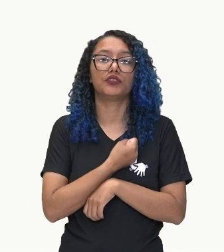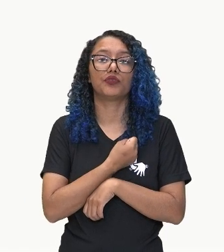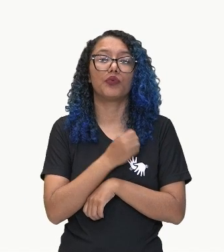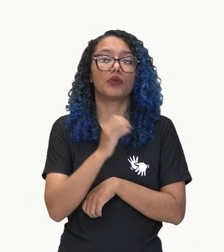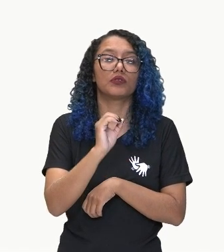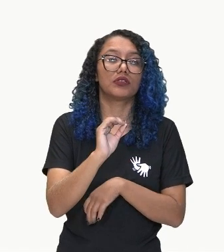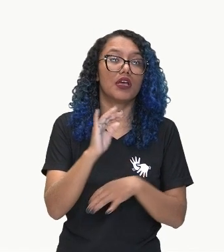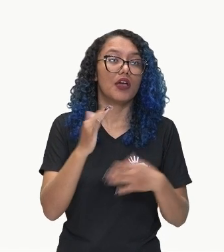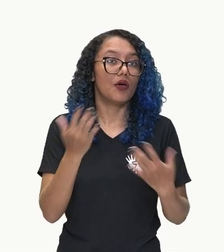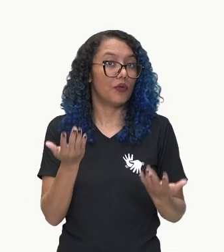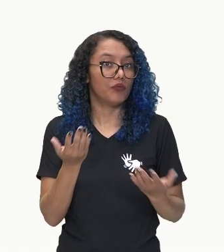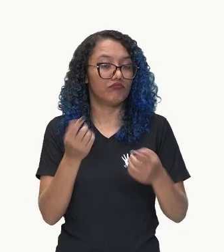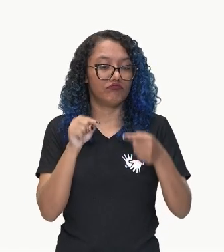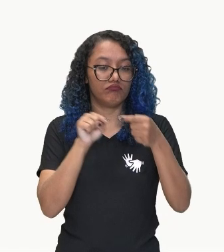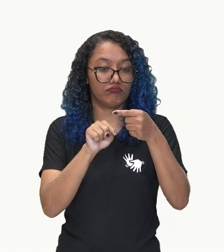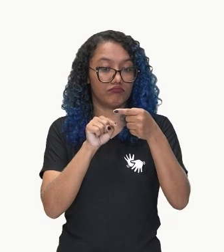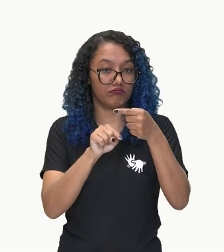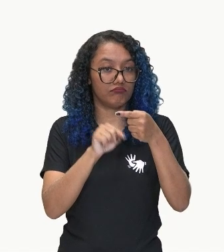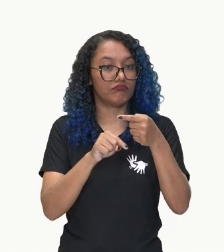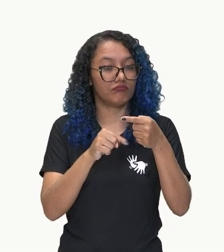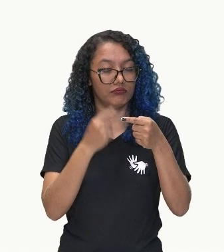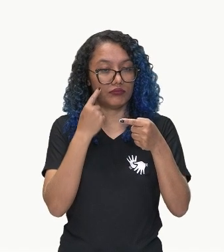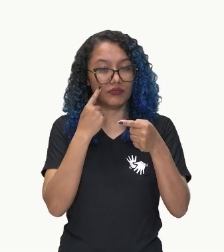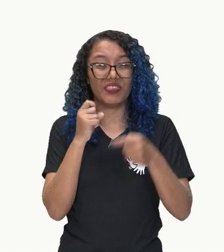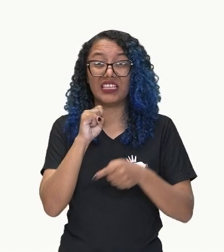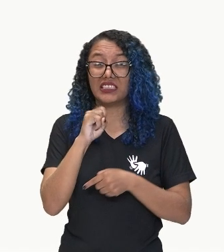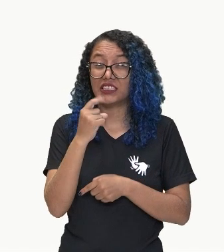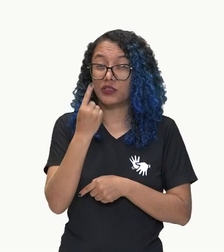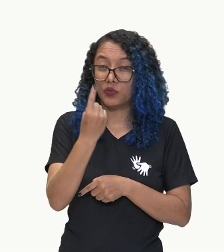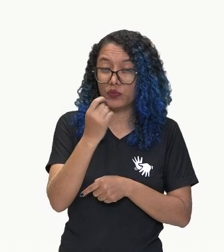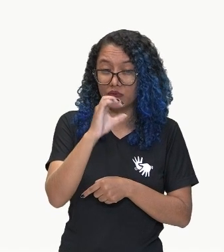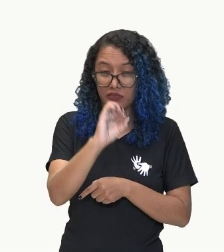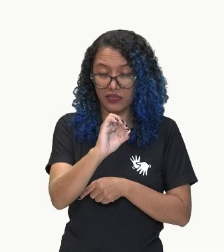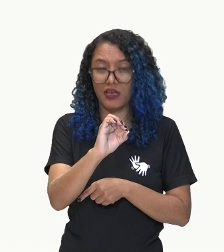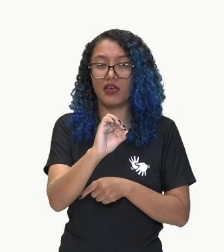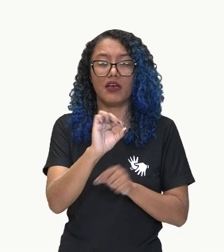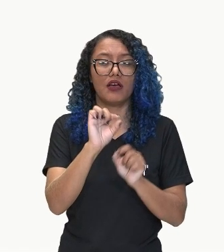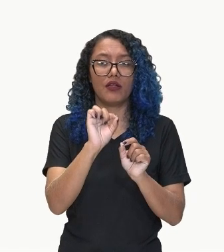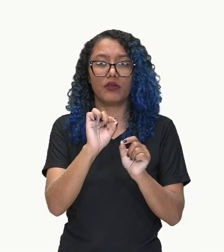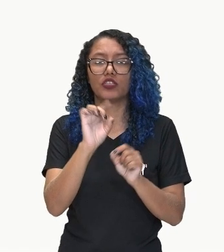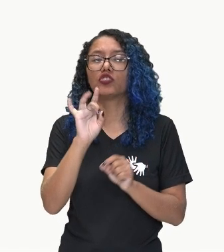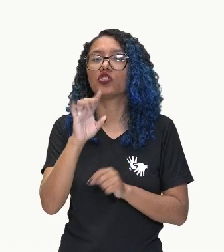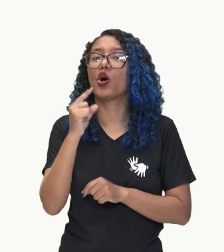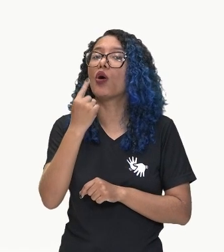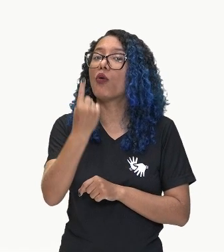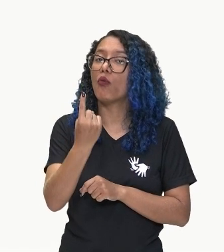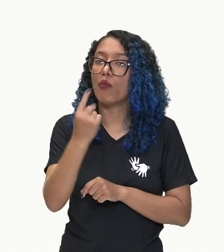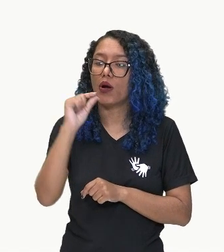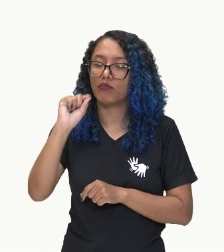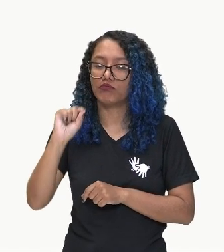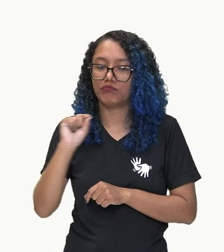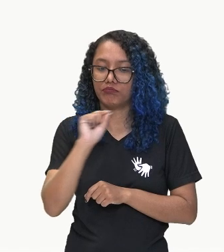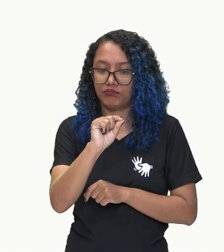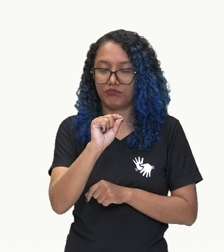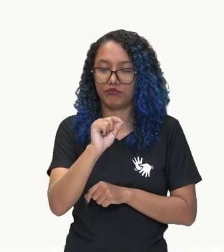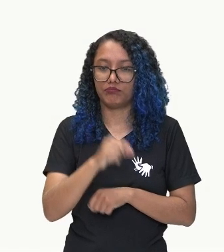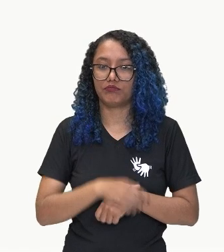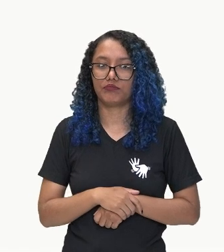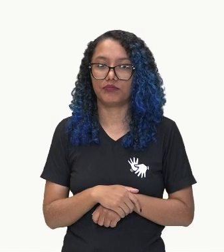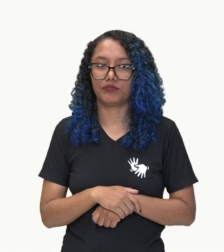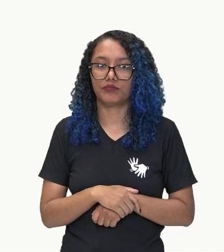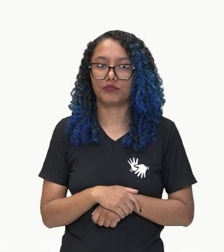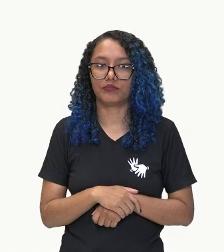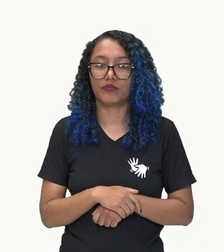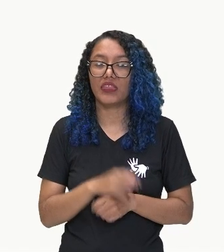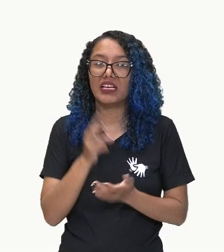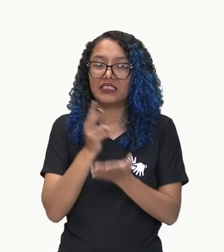denominador. Então, se eu tenho 0, eu vou ter uma casa após a vírgula. Considere sempre